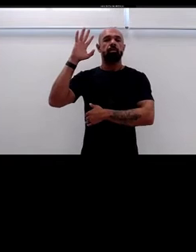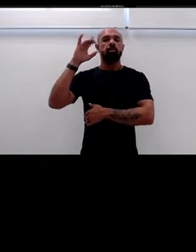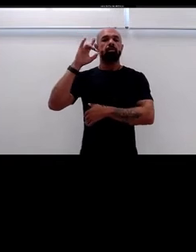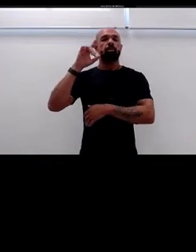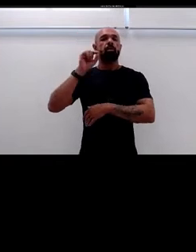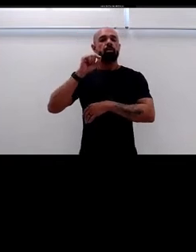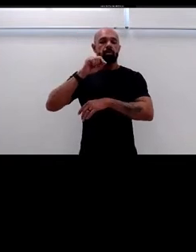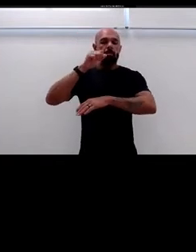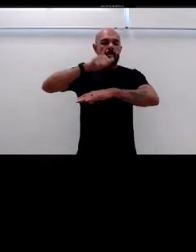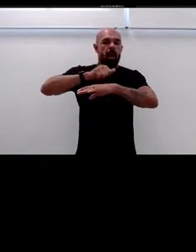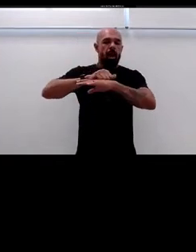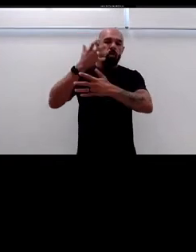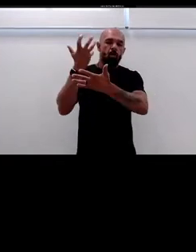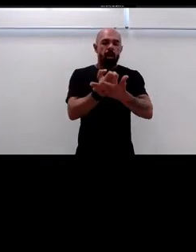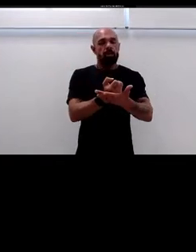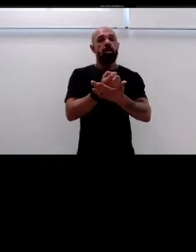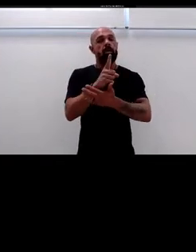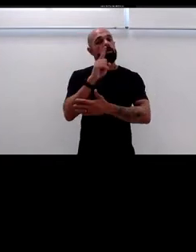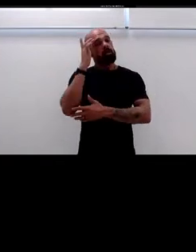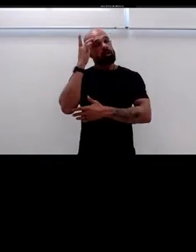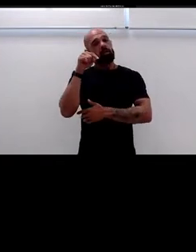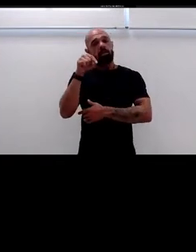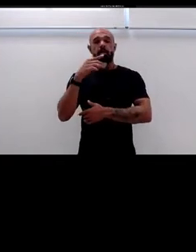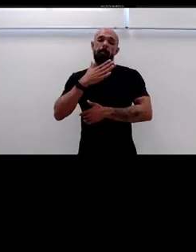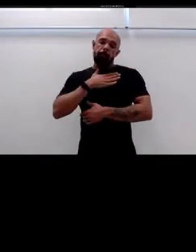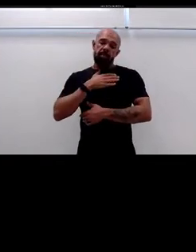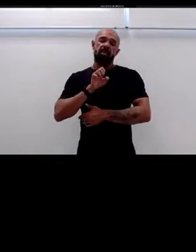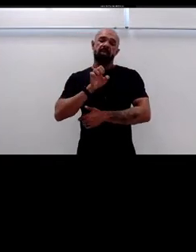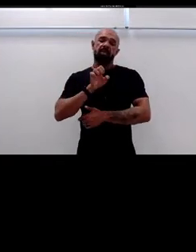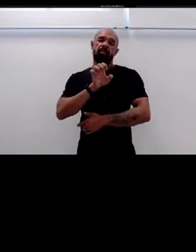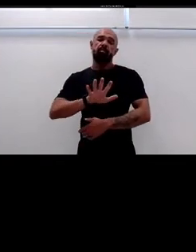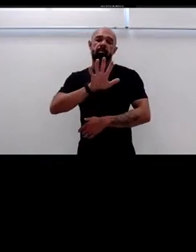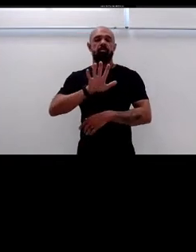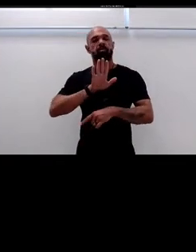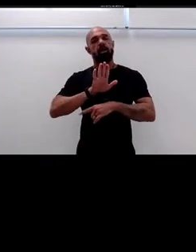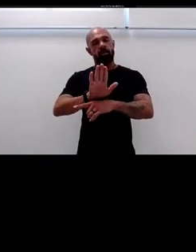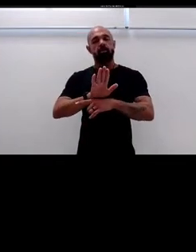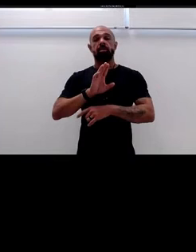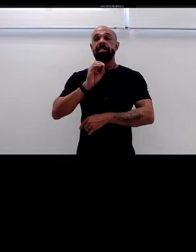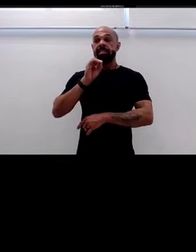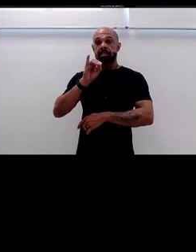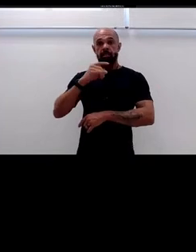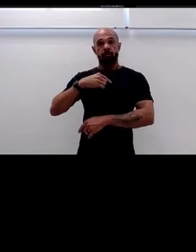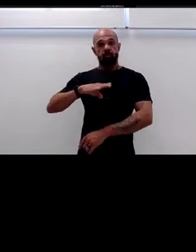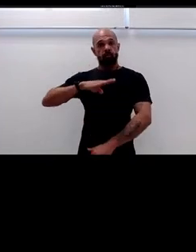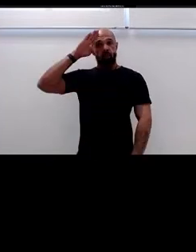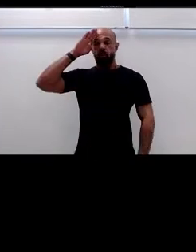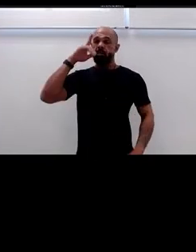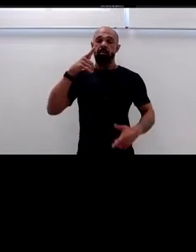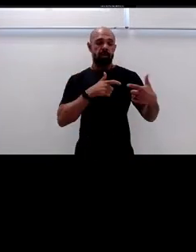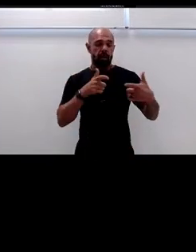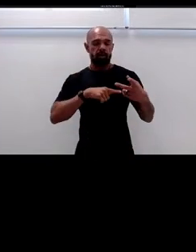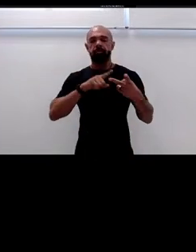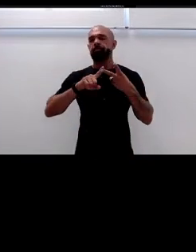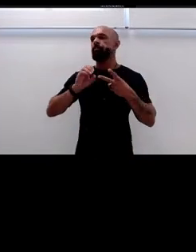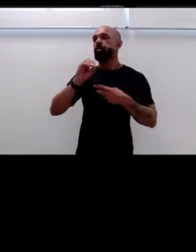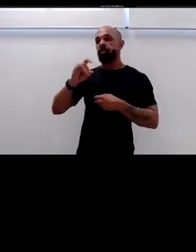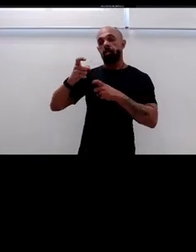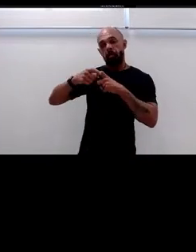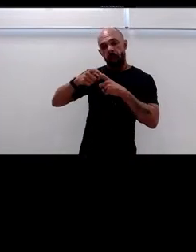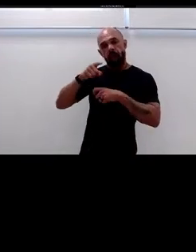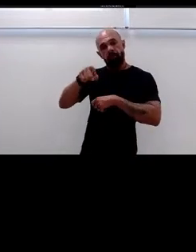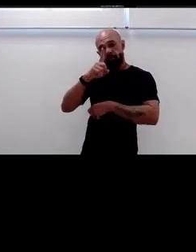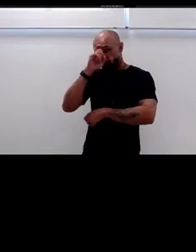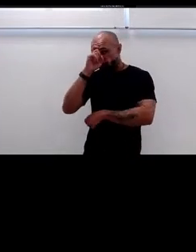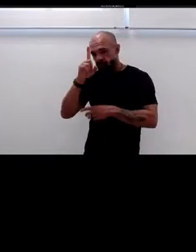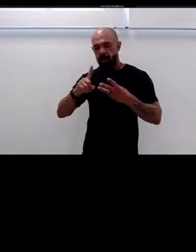materializada. E eu acho que isso é a minha forma de contribuir. Eu, se eu fosse soldado, eu estaria numa guerra. Se eu fosse médico, eu estaria no hospital.